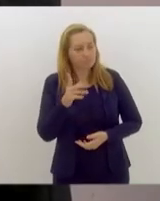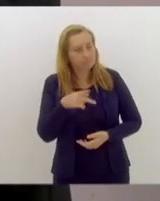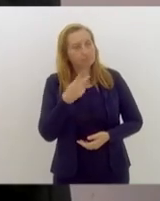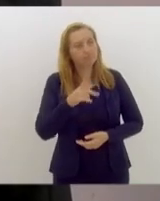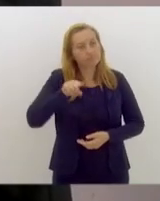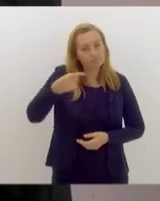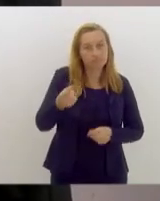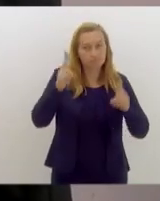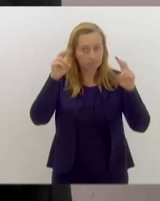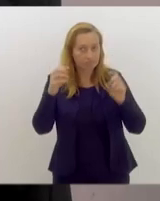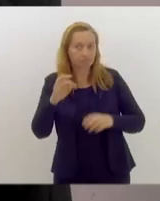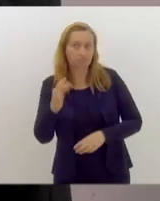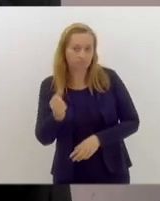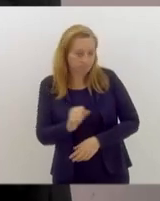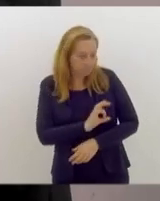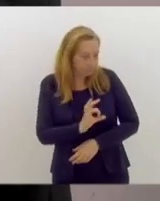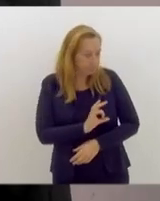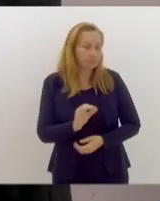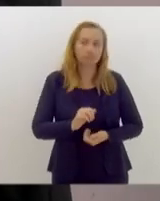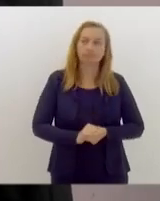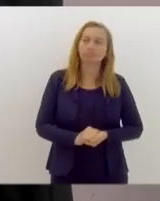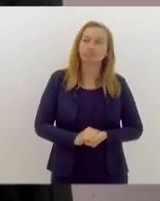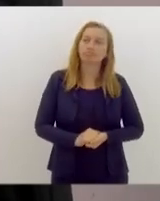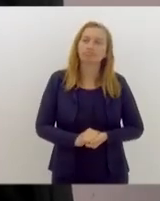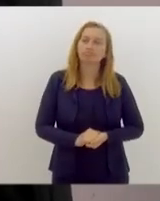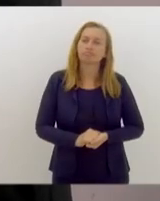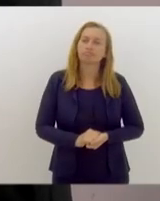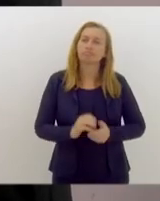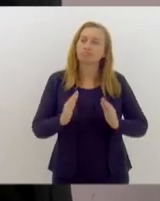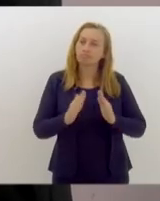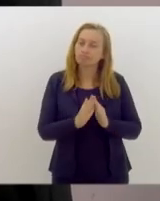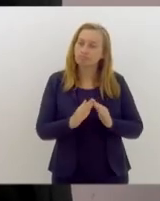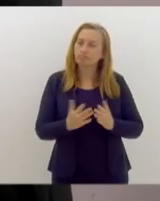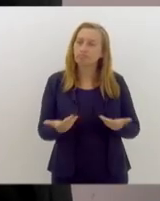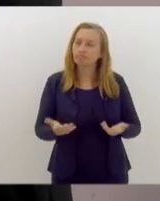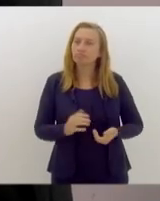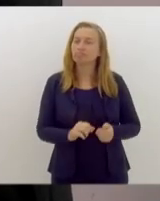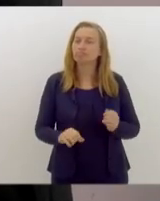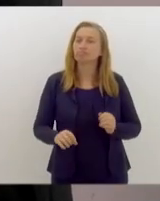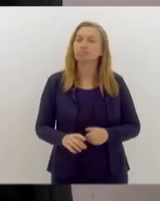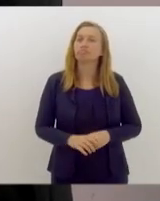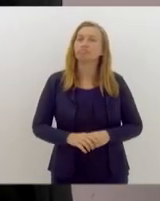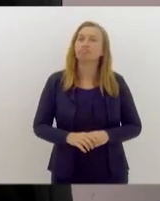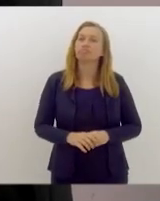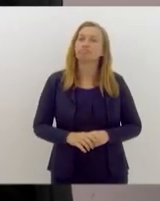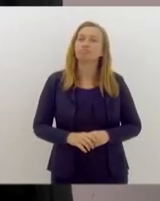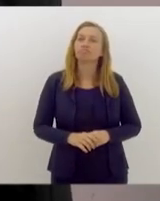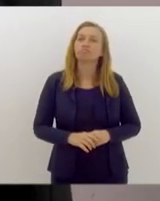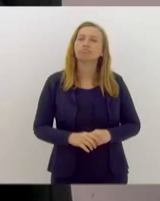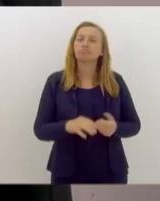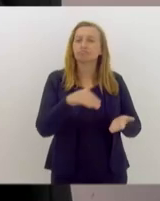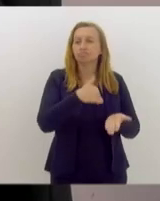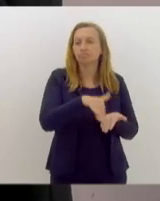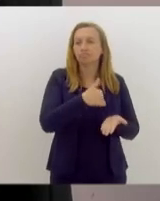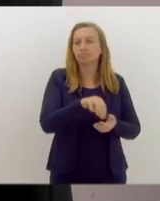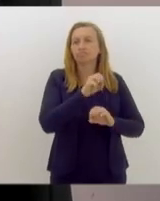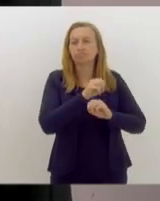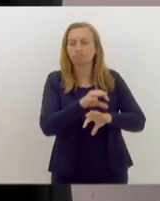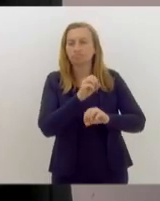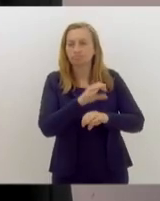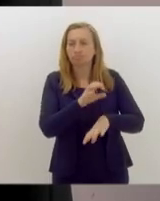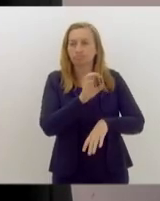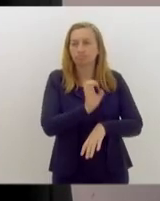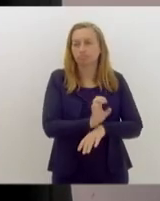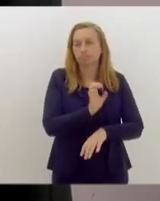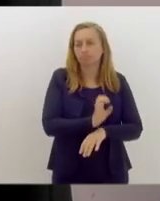aspectos, como a Marta mencionou, essa verdadeira casa de alta rotatividade, que é a Secretaria de Estado de Educação do Rio de Janeiro, desde,